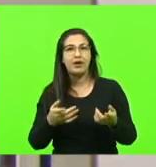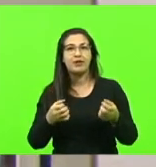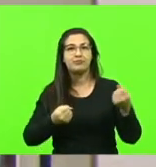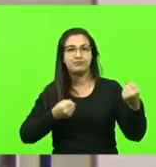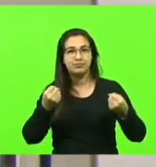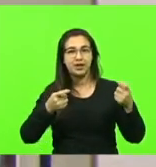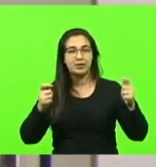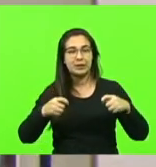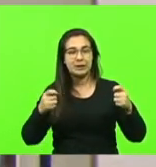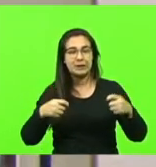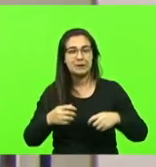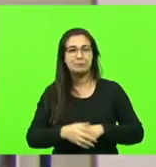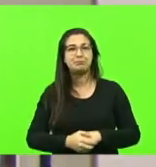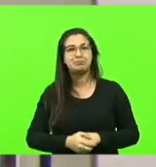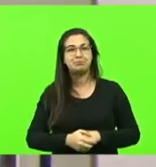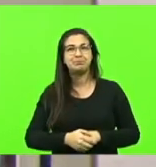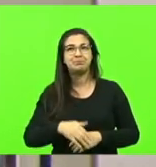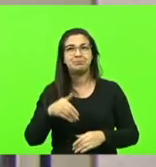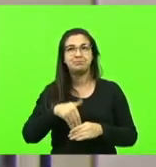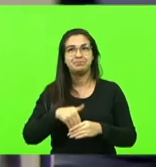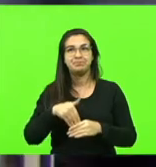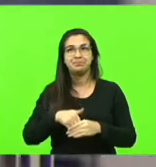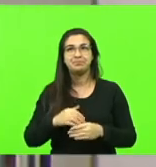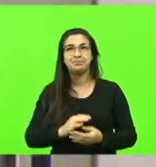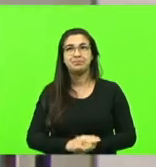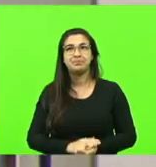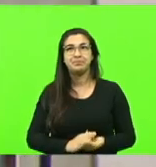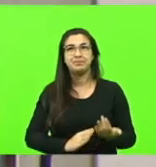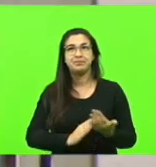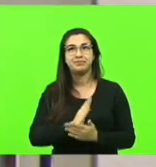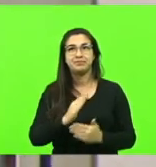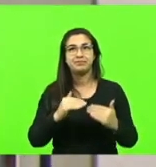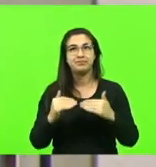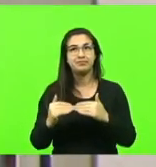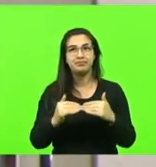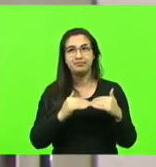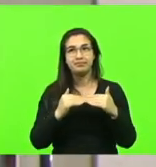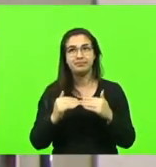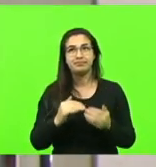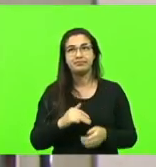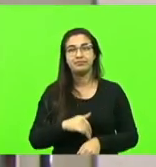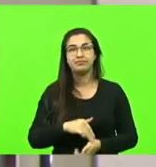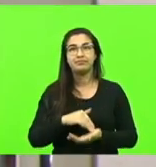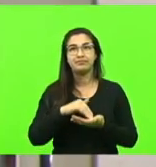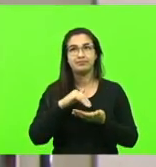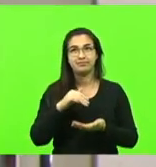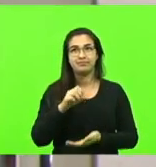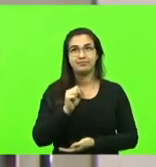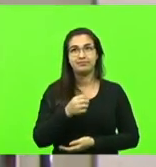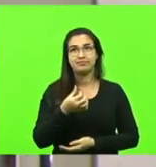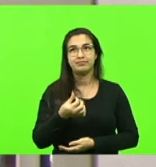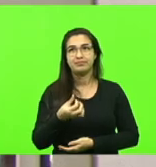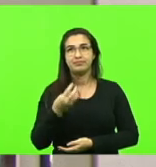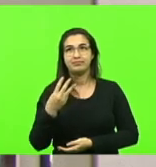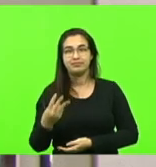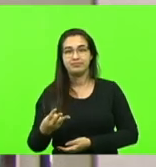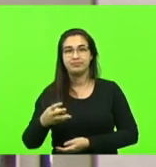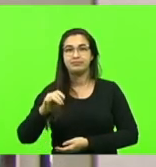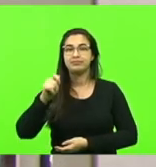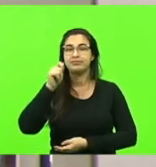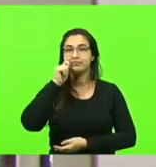discutir, em votação. Deputados que aprovam, permaneça como se encontra. Aprovado por unanimidade. Moção 863, ator deputado João Amin.